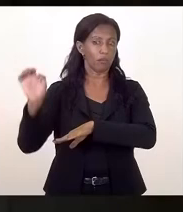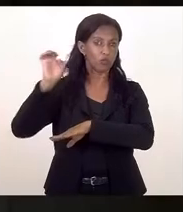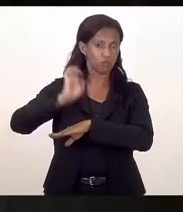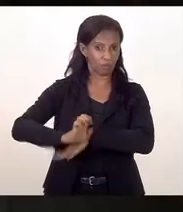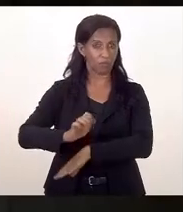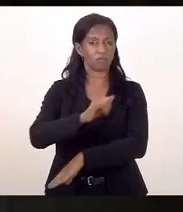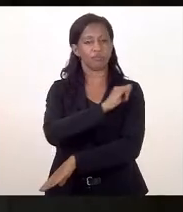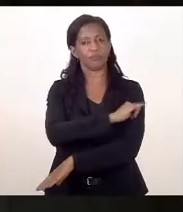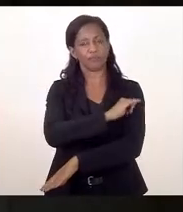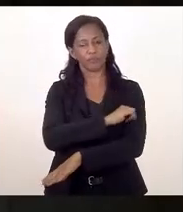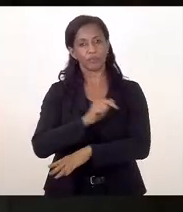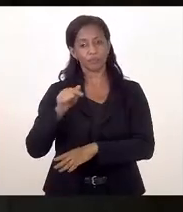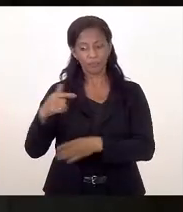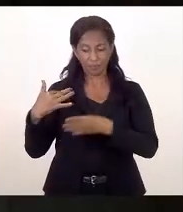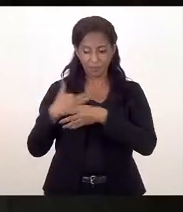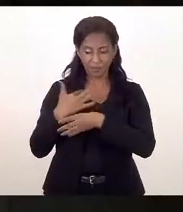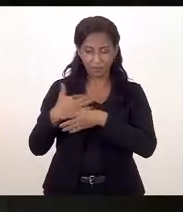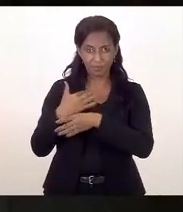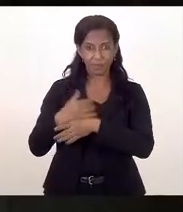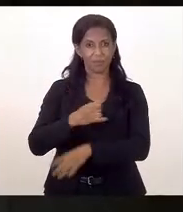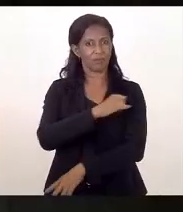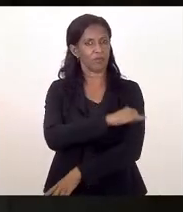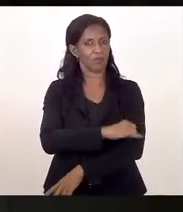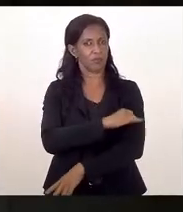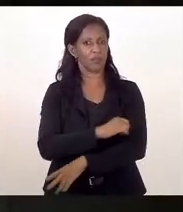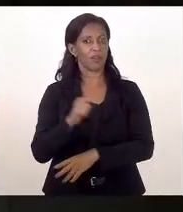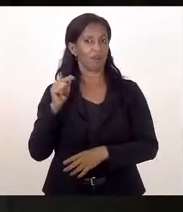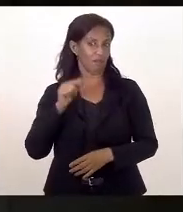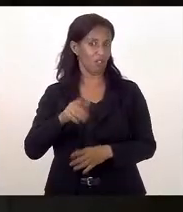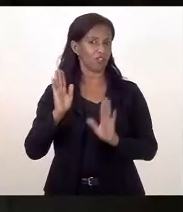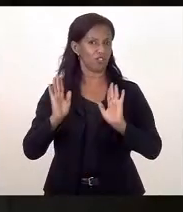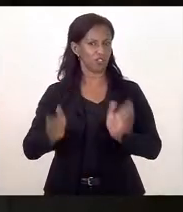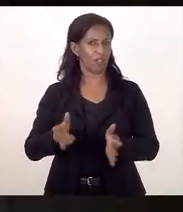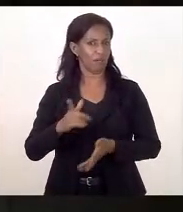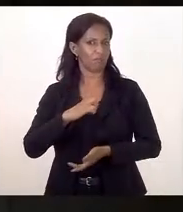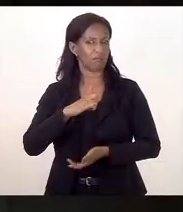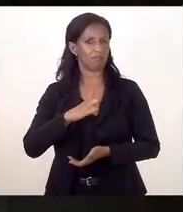do Rio de Janeiro, para a cidade do Rio de Janeiro, que ela já é.